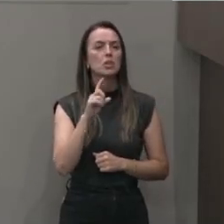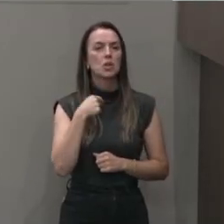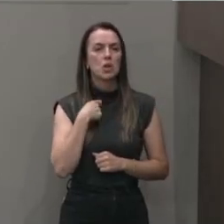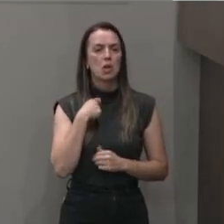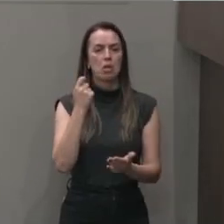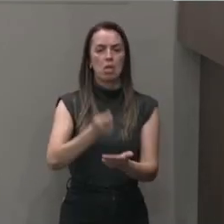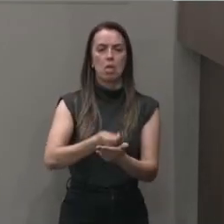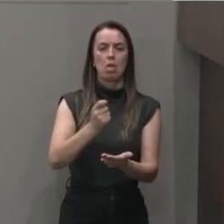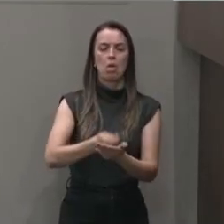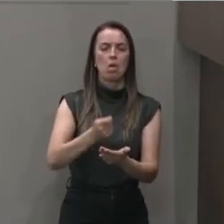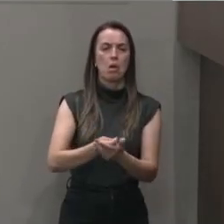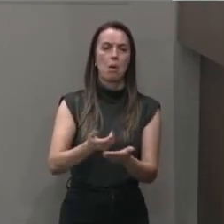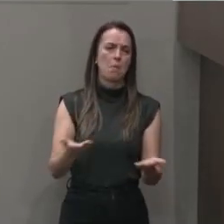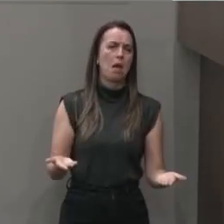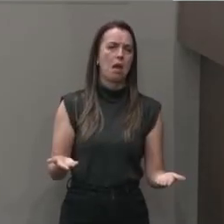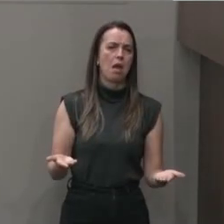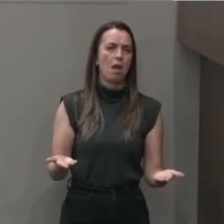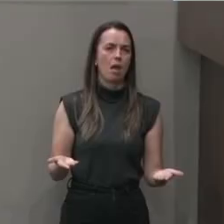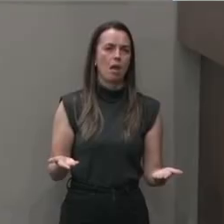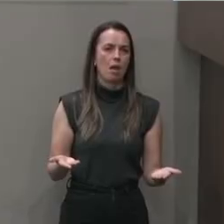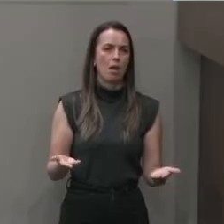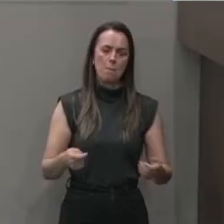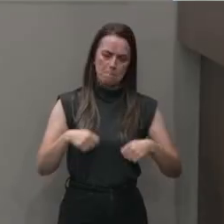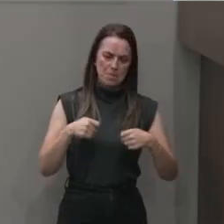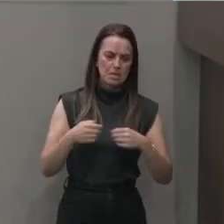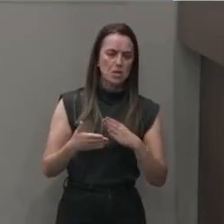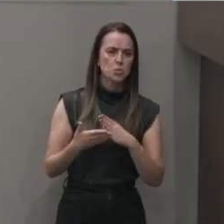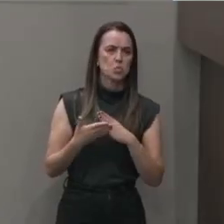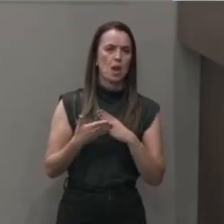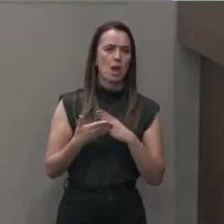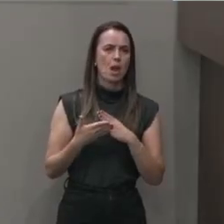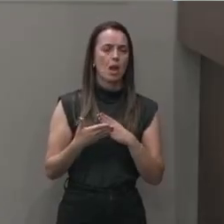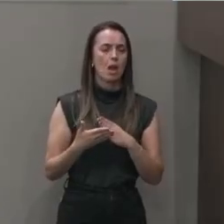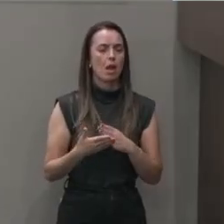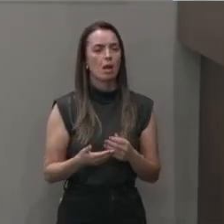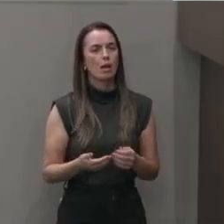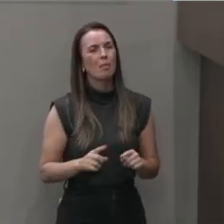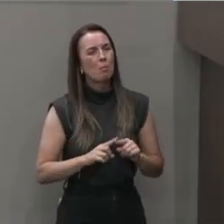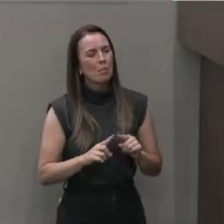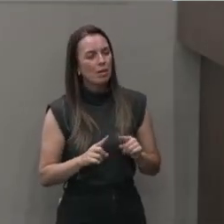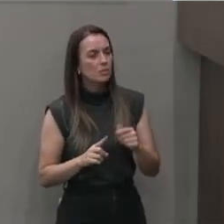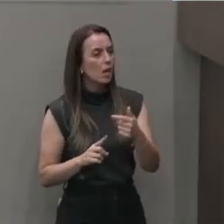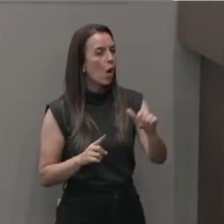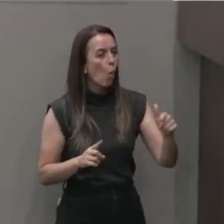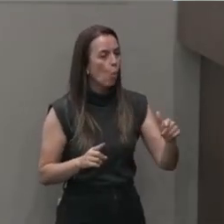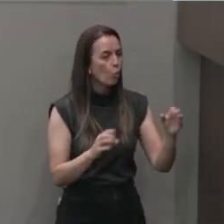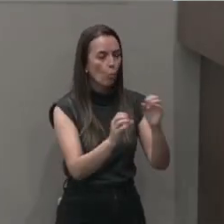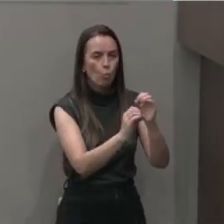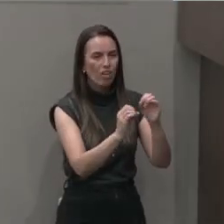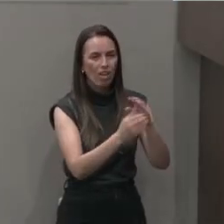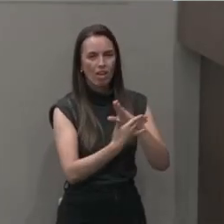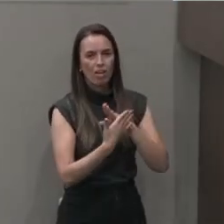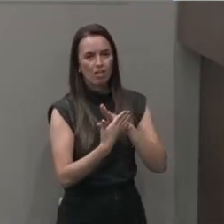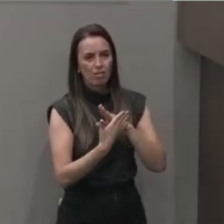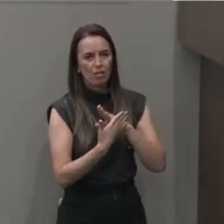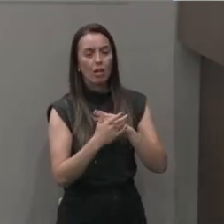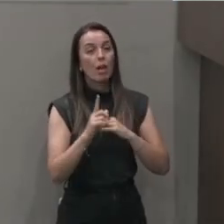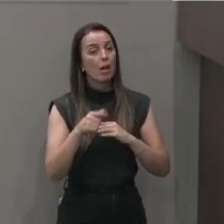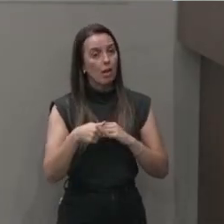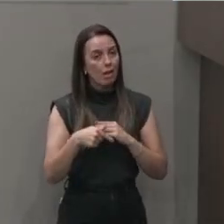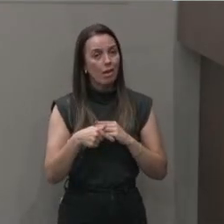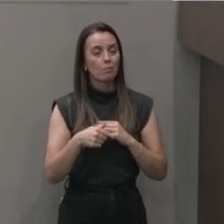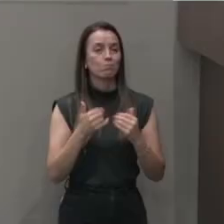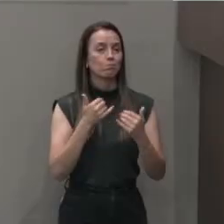de alguns contrapartidas de acordo com o tamanho do projeto e outros não. Esse aqui é um exemplo